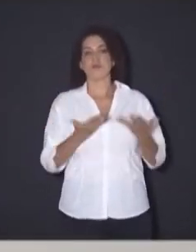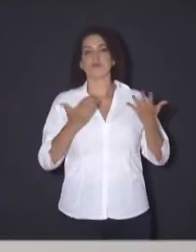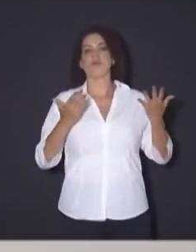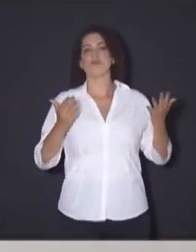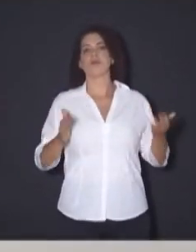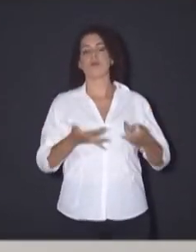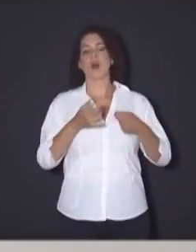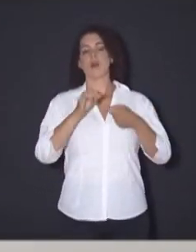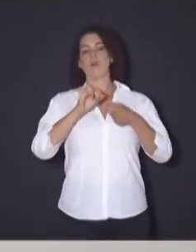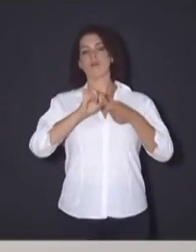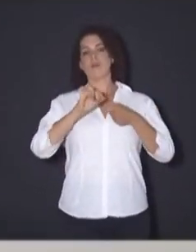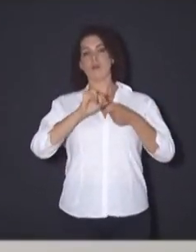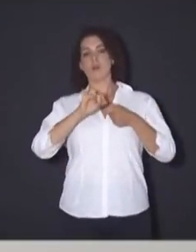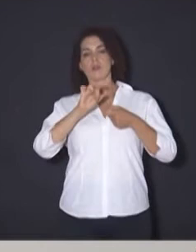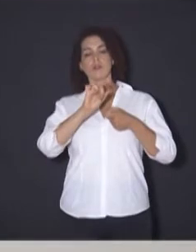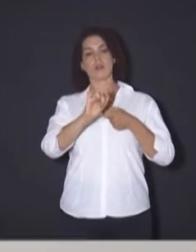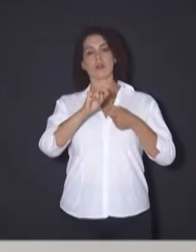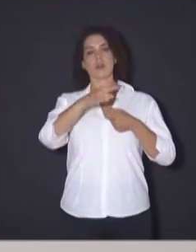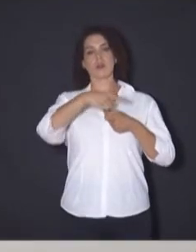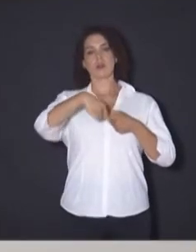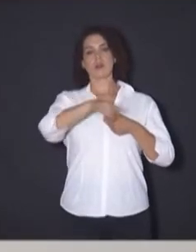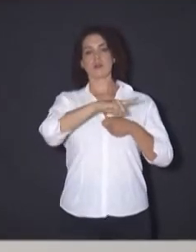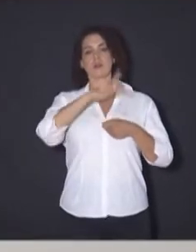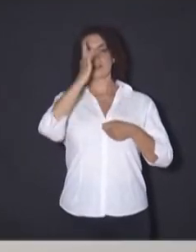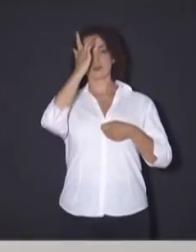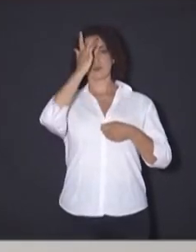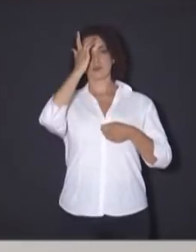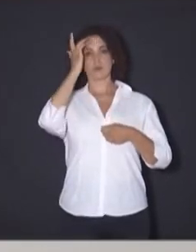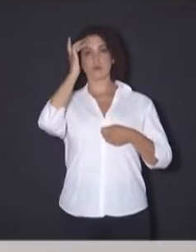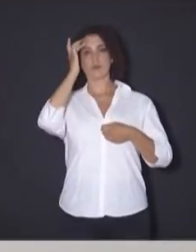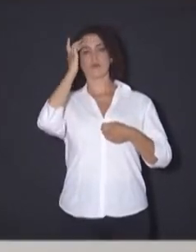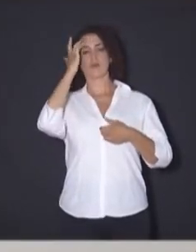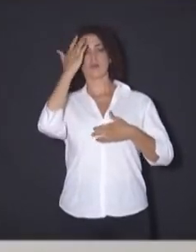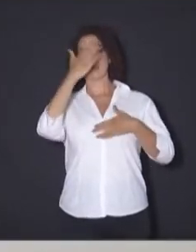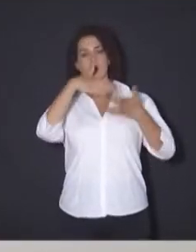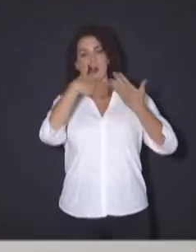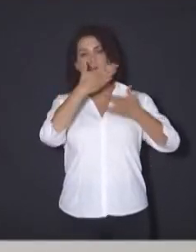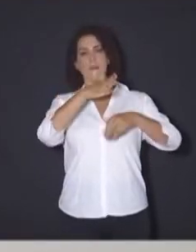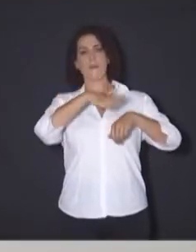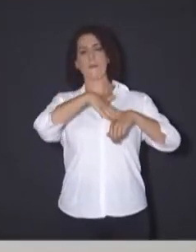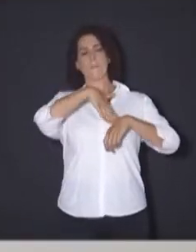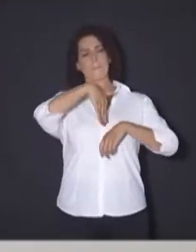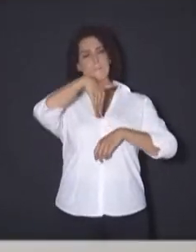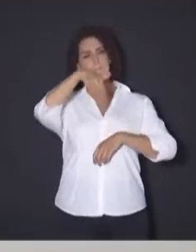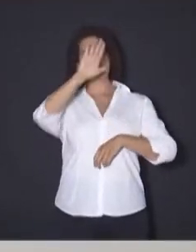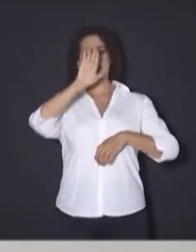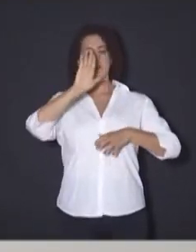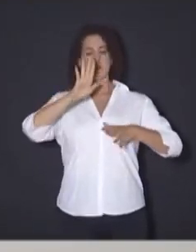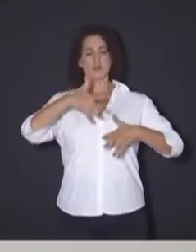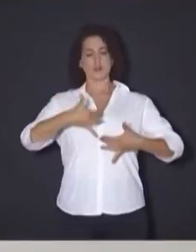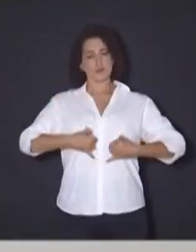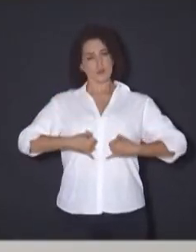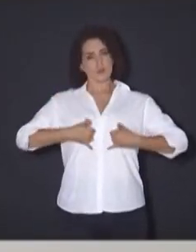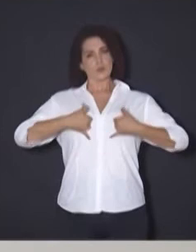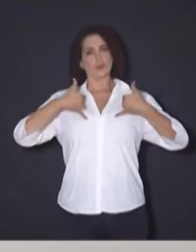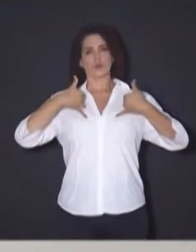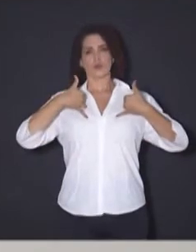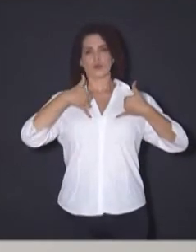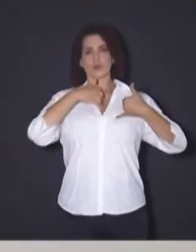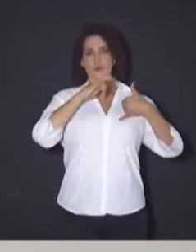fazer com que essas pessoas passem a ter cada vez mais o orgulho de pertencer àquele